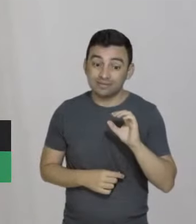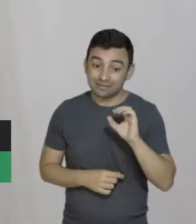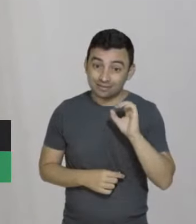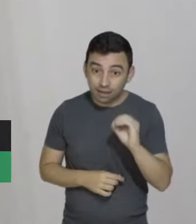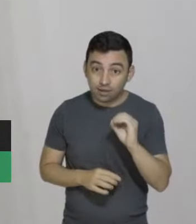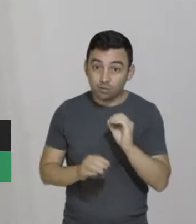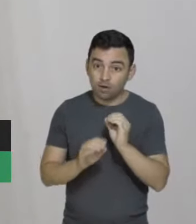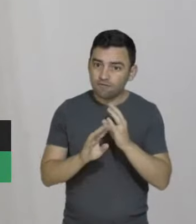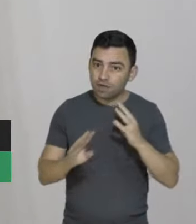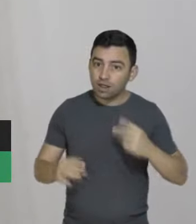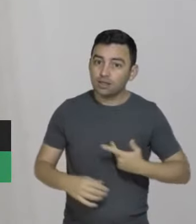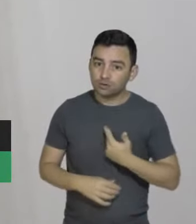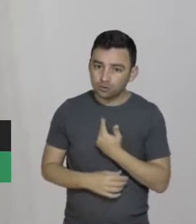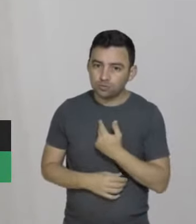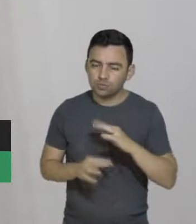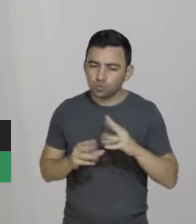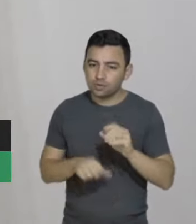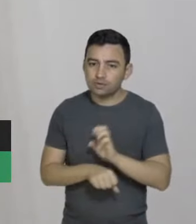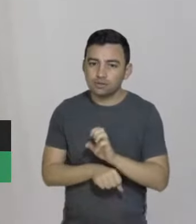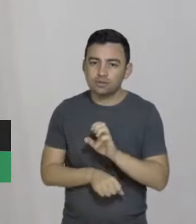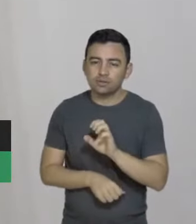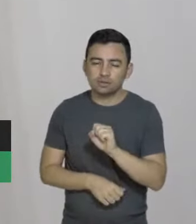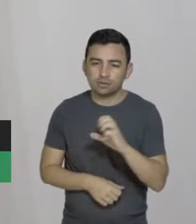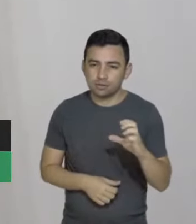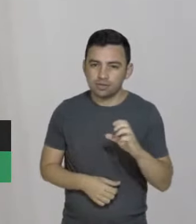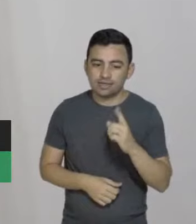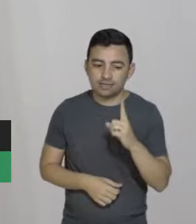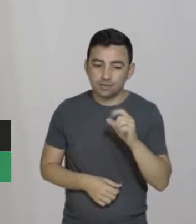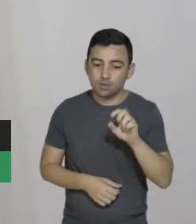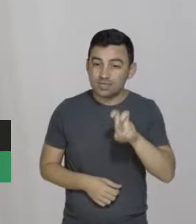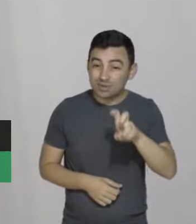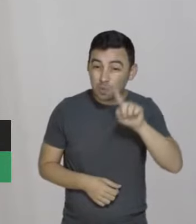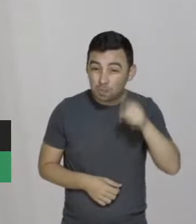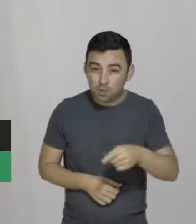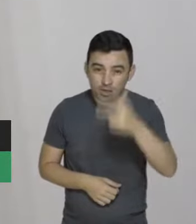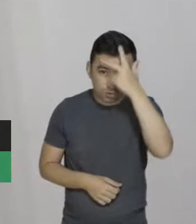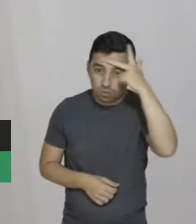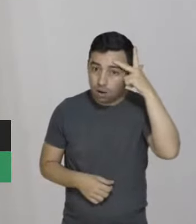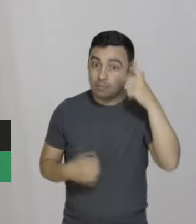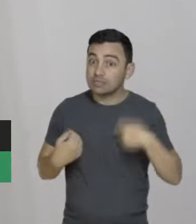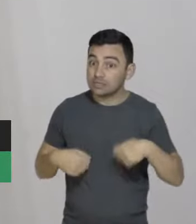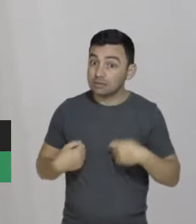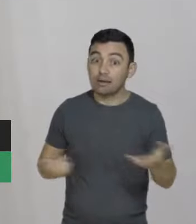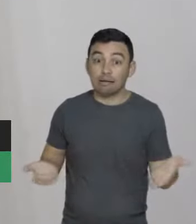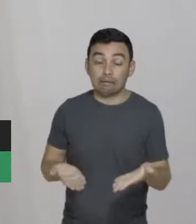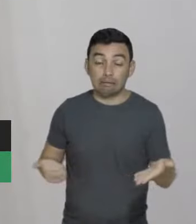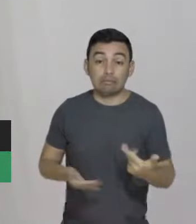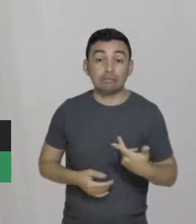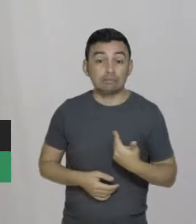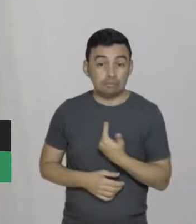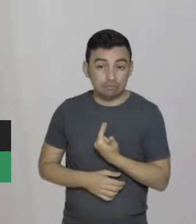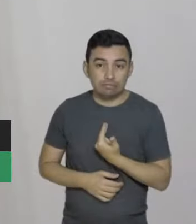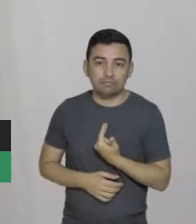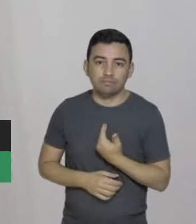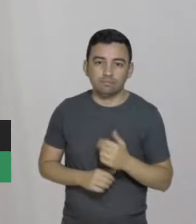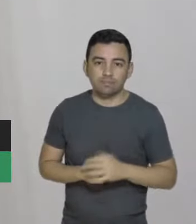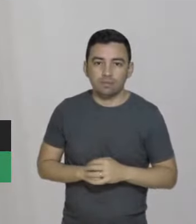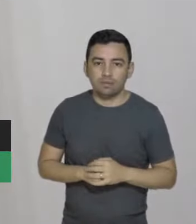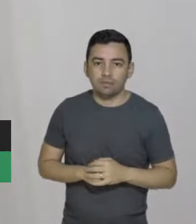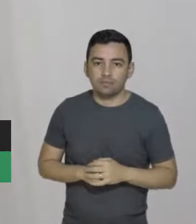das cirurgias eletivas em Santa Catarina. São 105 mil pessoas na fila, necessitando, nesse momento, de uma cirurgia, seja